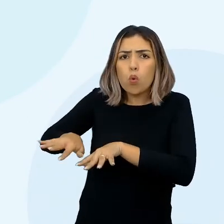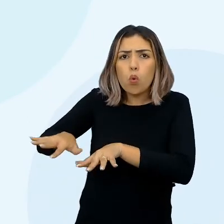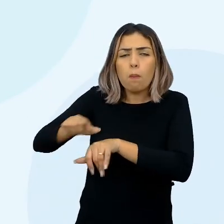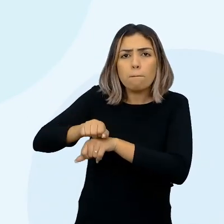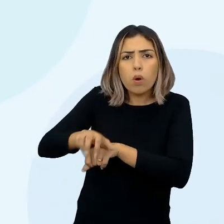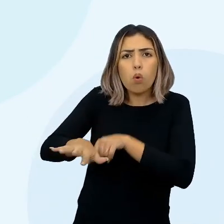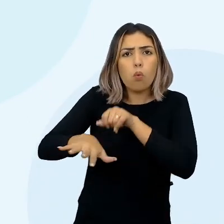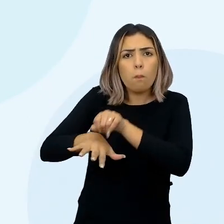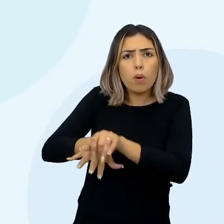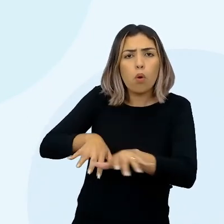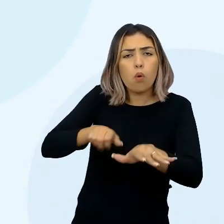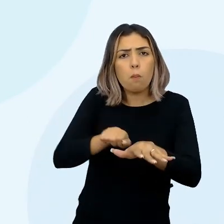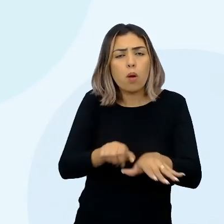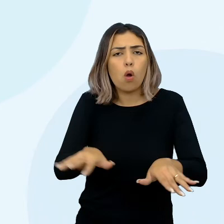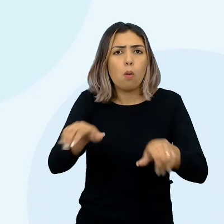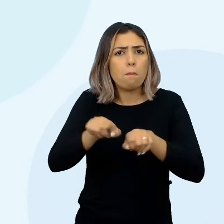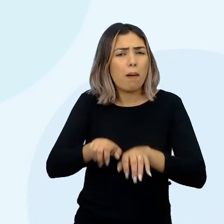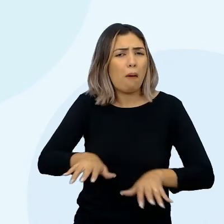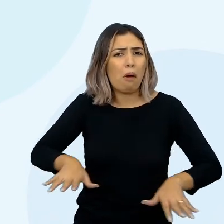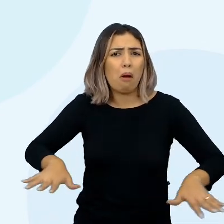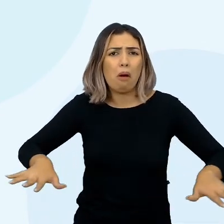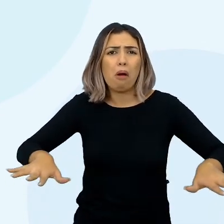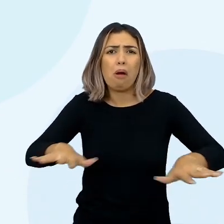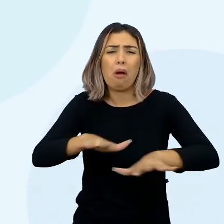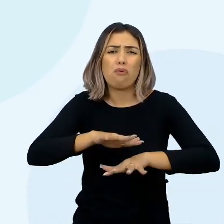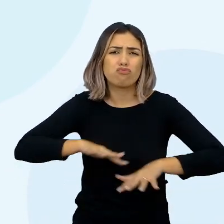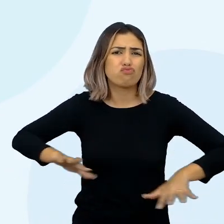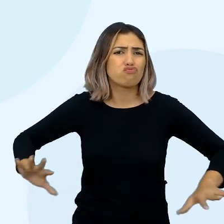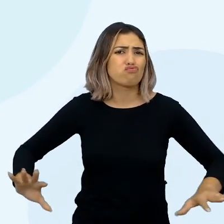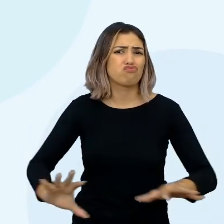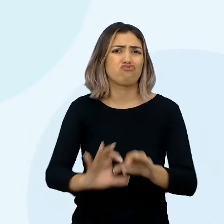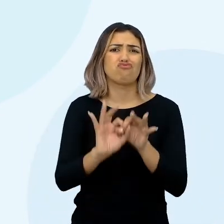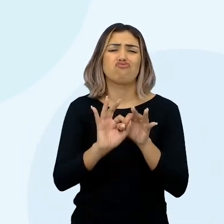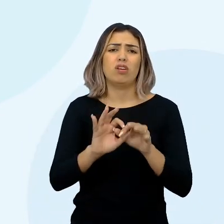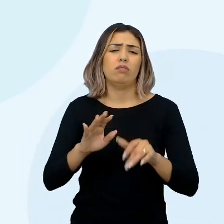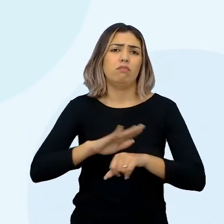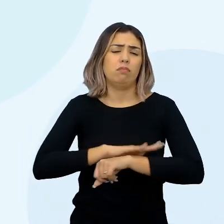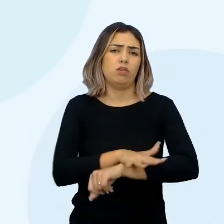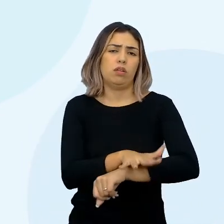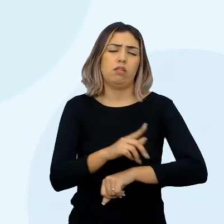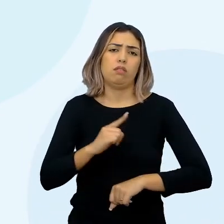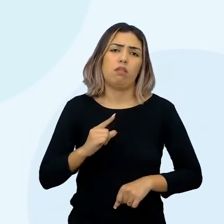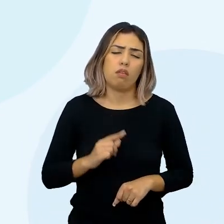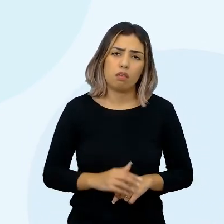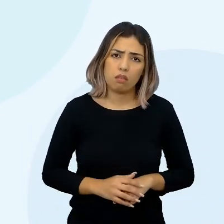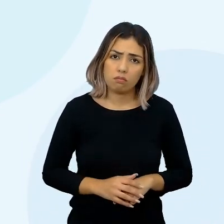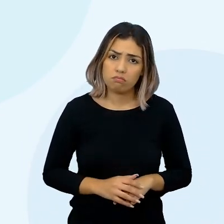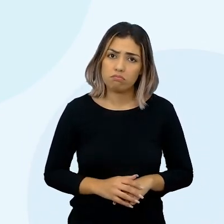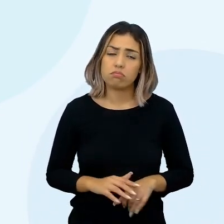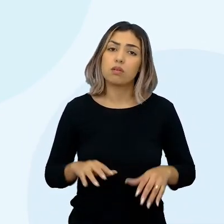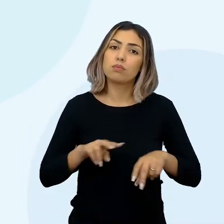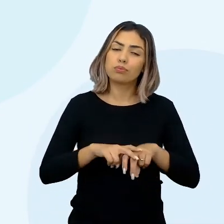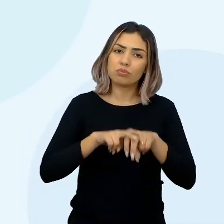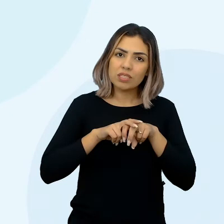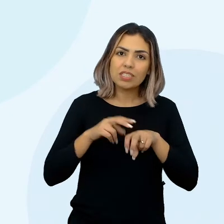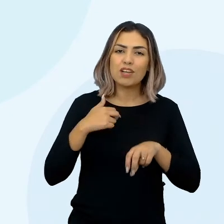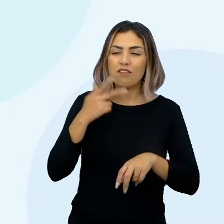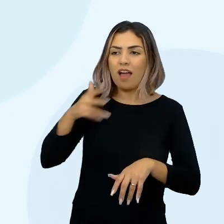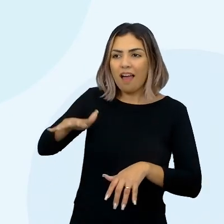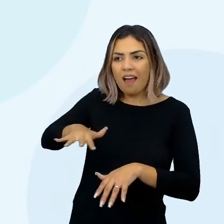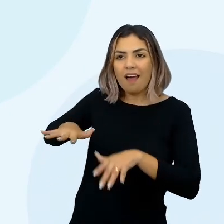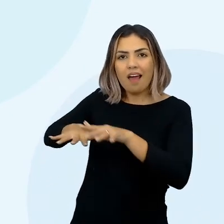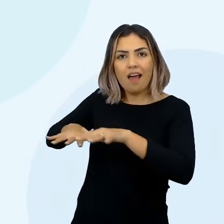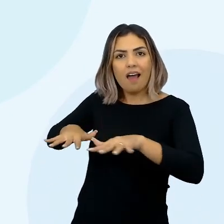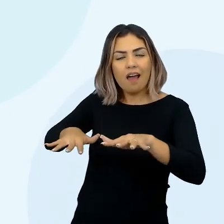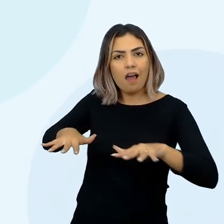as relaciona, formando um todo integrado. Daí que eu estava falando dessa questão da integração, da soma desses fatores